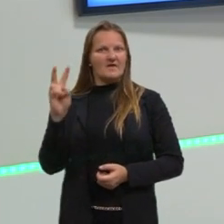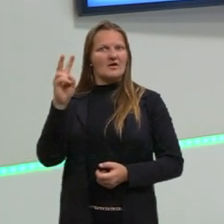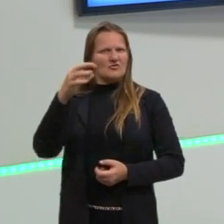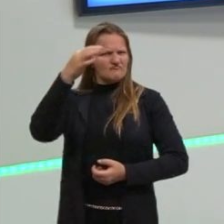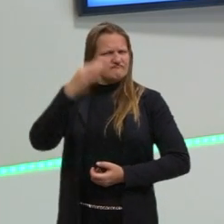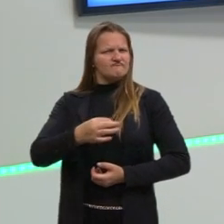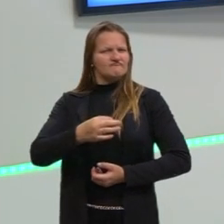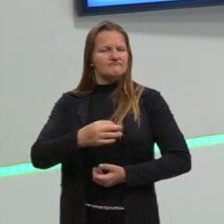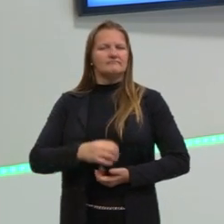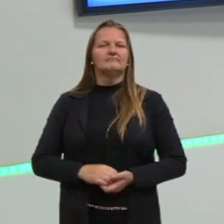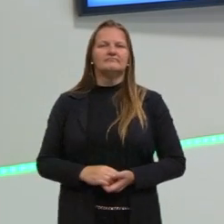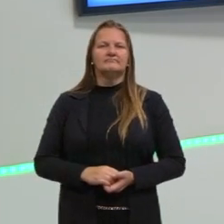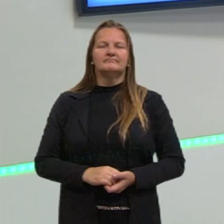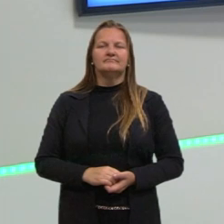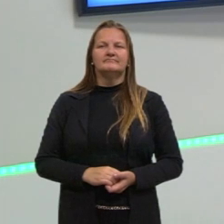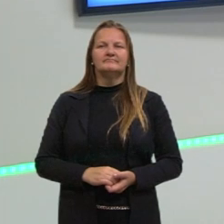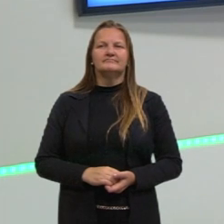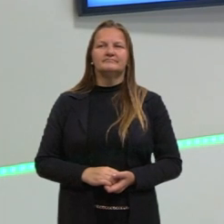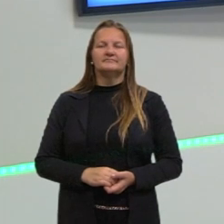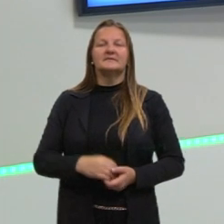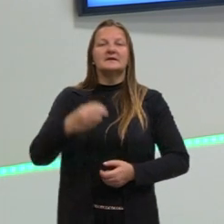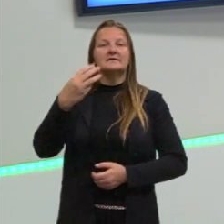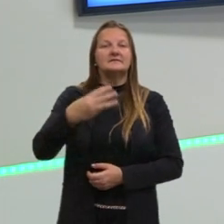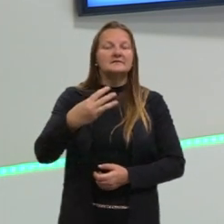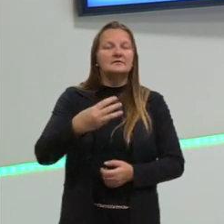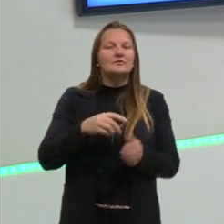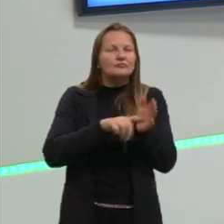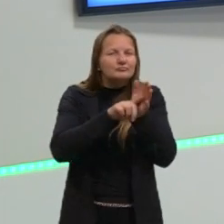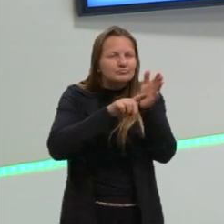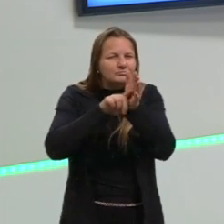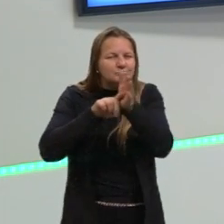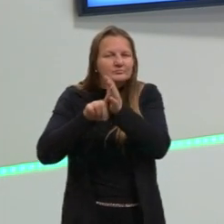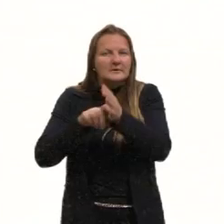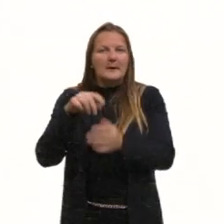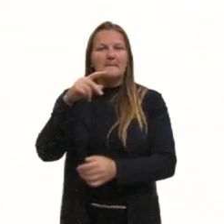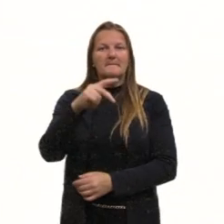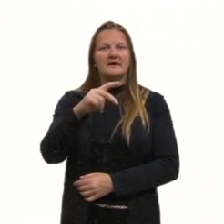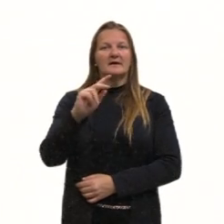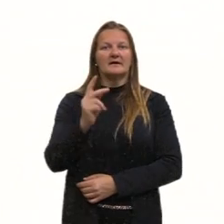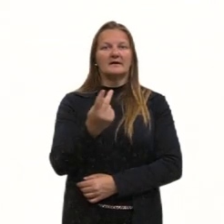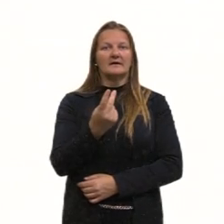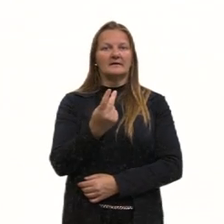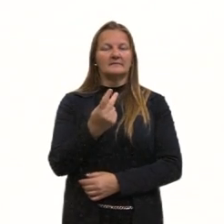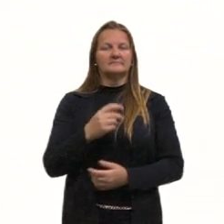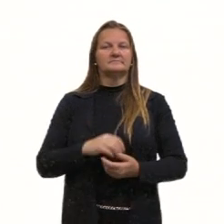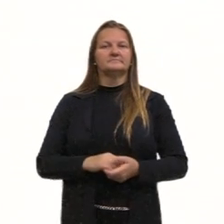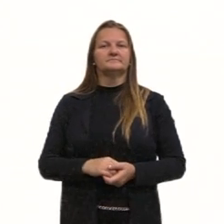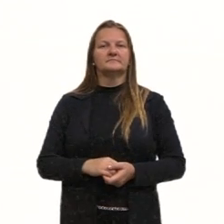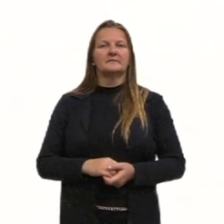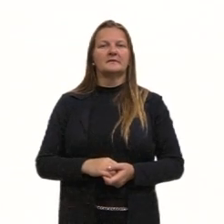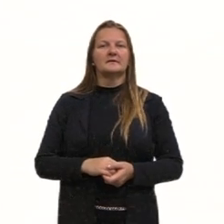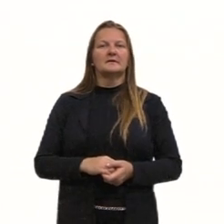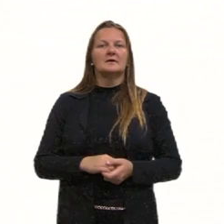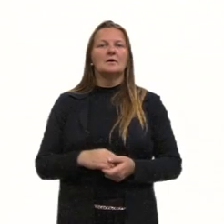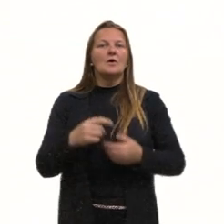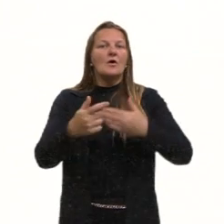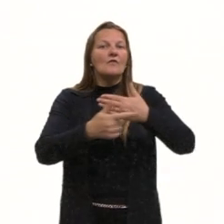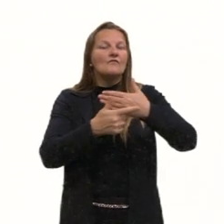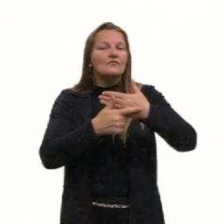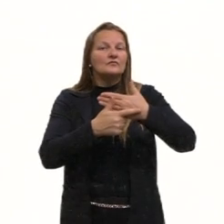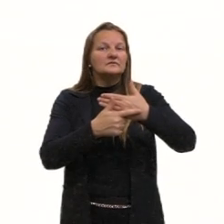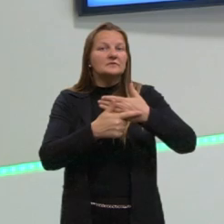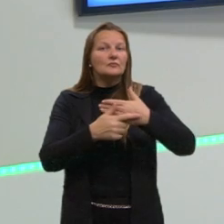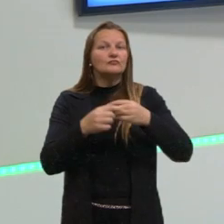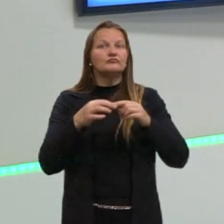ela é s terceiro verificação do PH com papel indicador o papel indicador ele é um teste